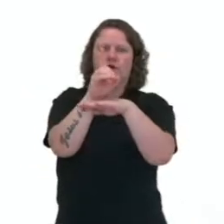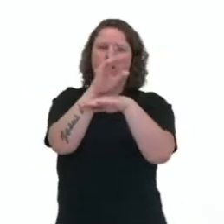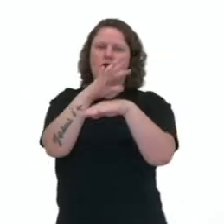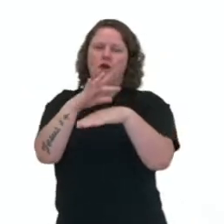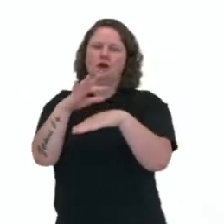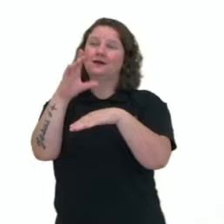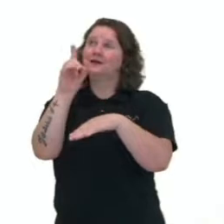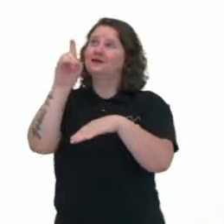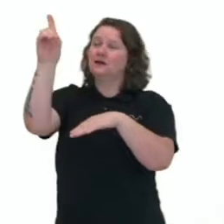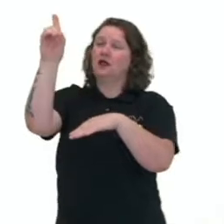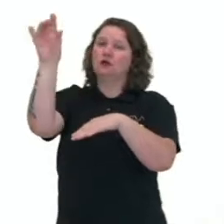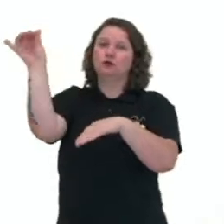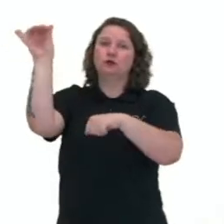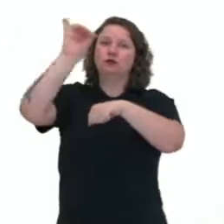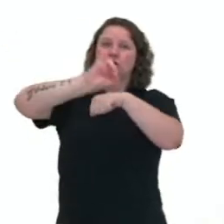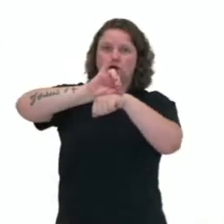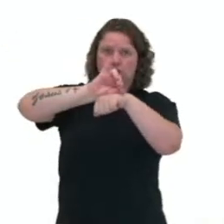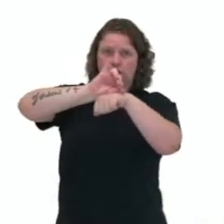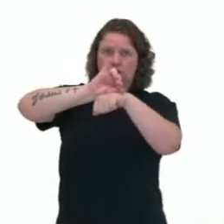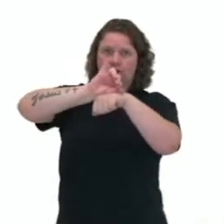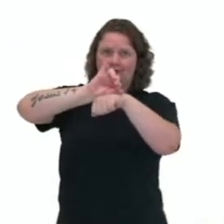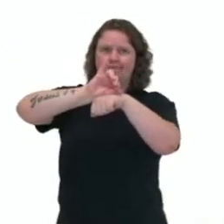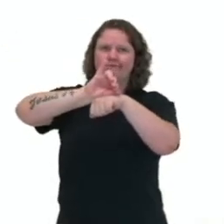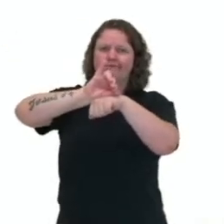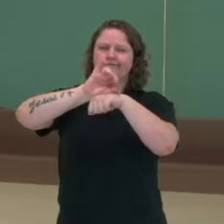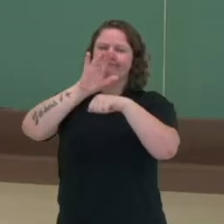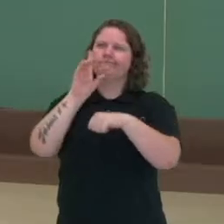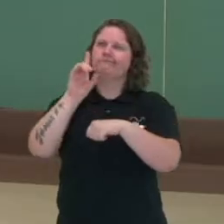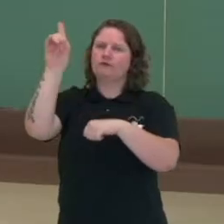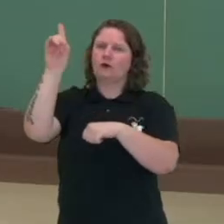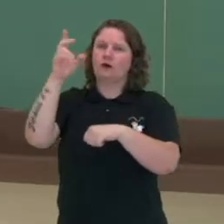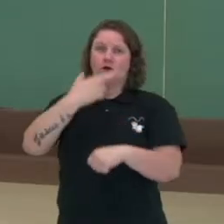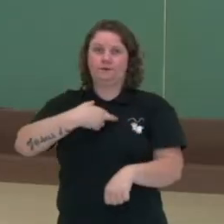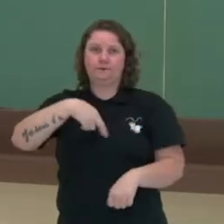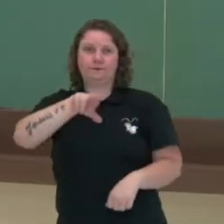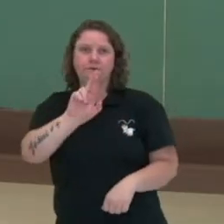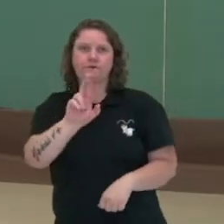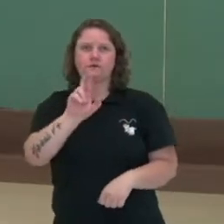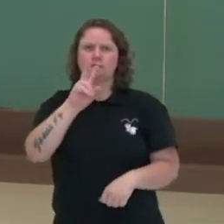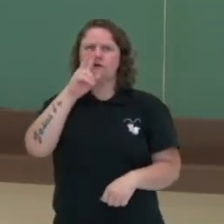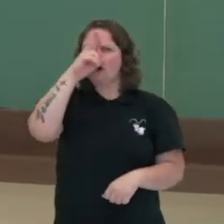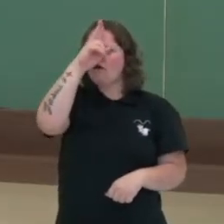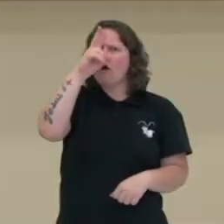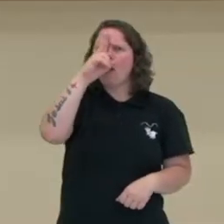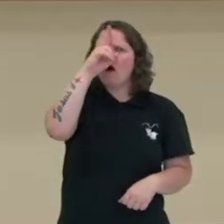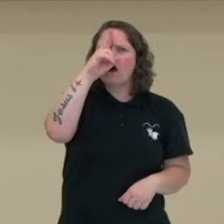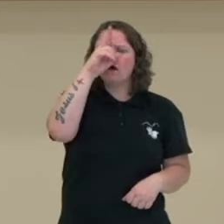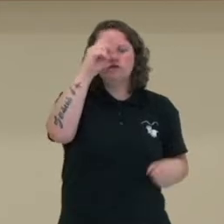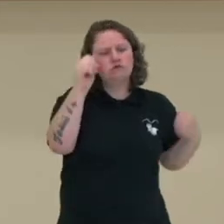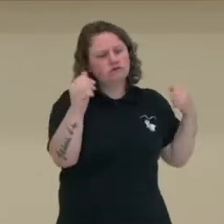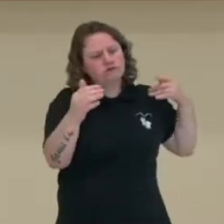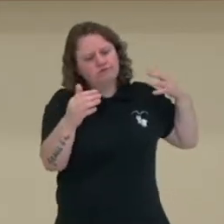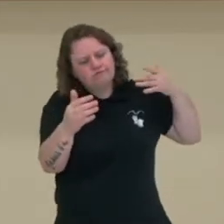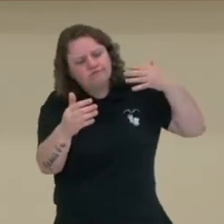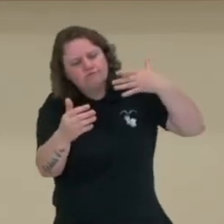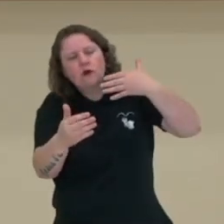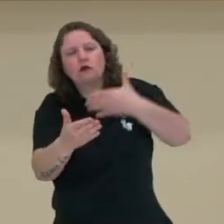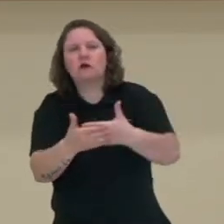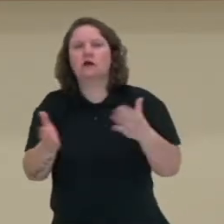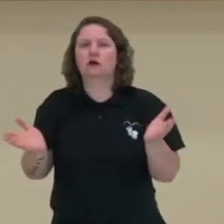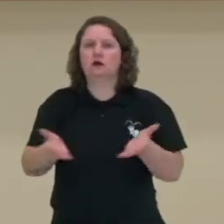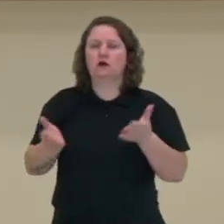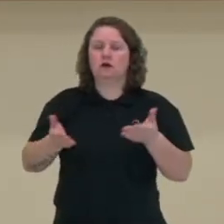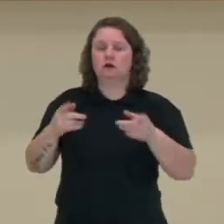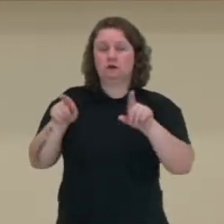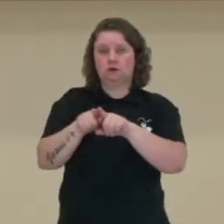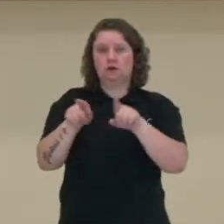Deus, centrismo, centro. Então, a religiosidade muito forte e uma